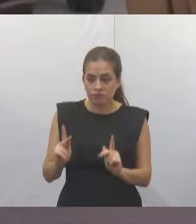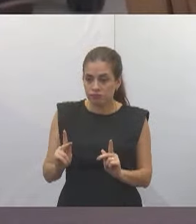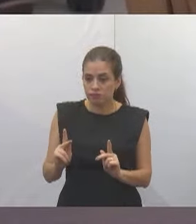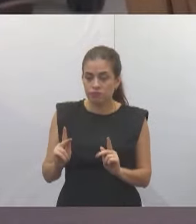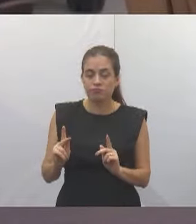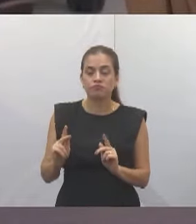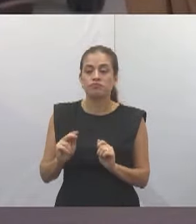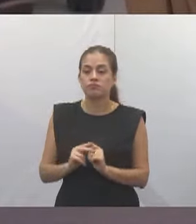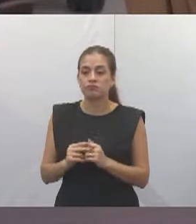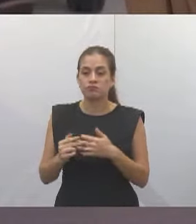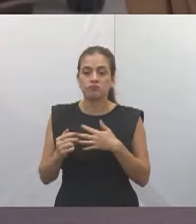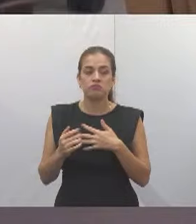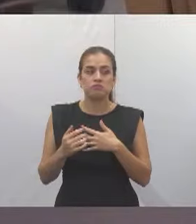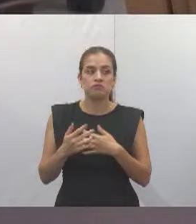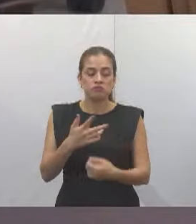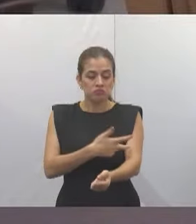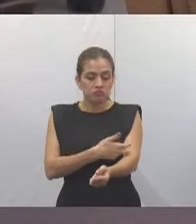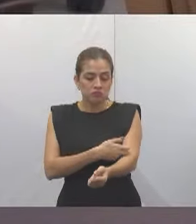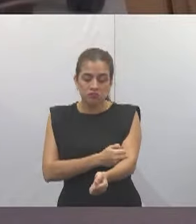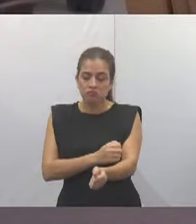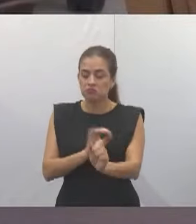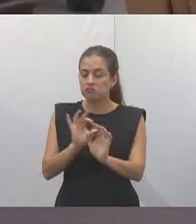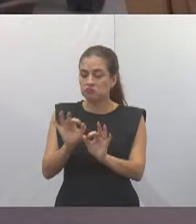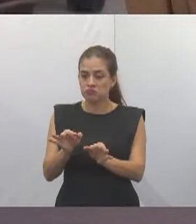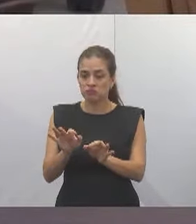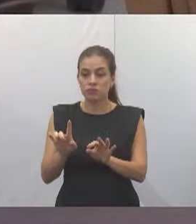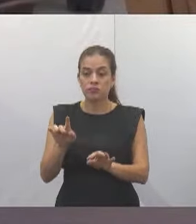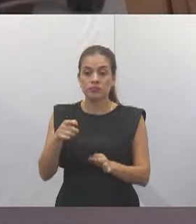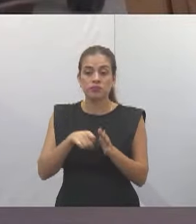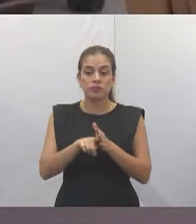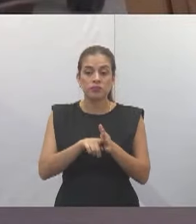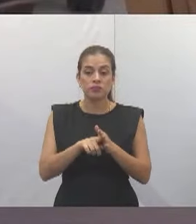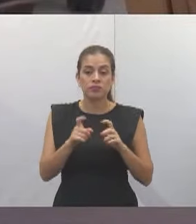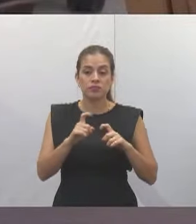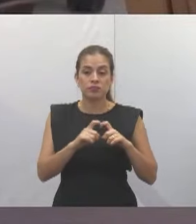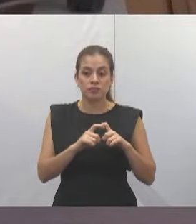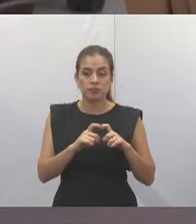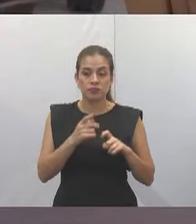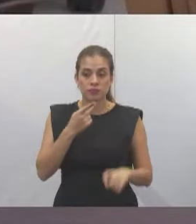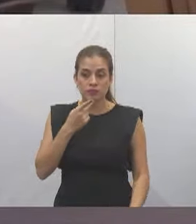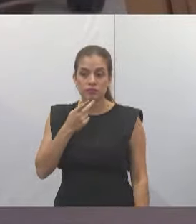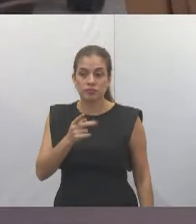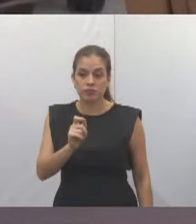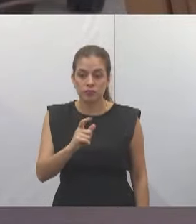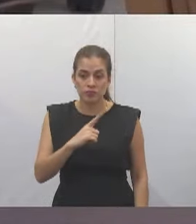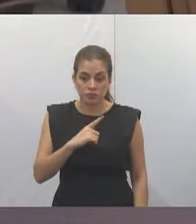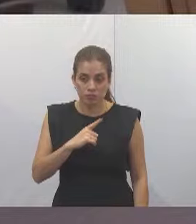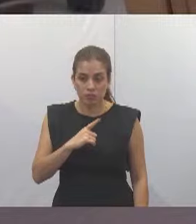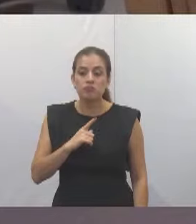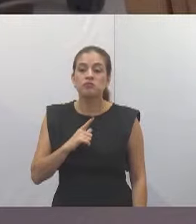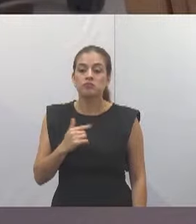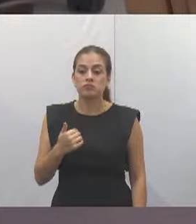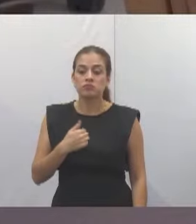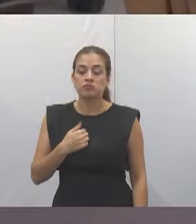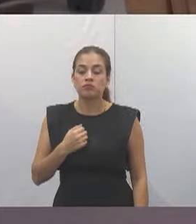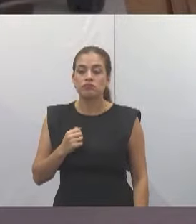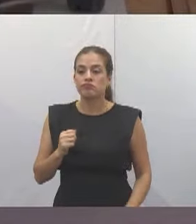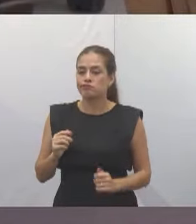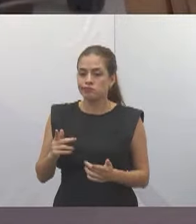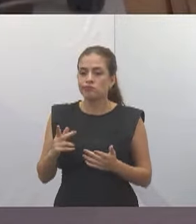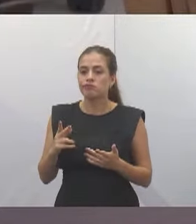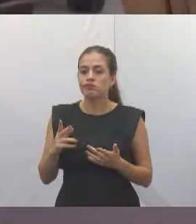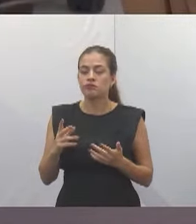exame, colhi, tal, tal, tal. E depois do diagnóstico médico, ela me falou o que eu tinha e eu imediatamente falei, bom,